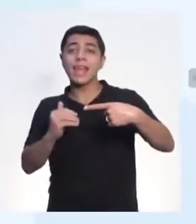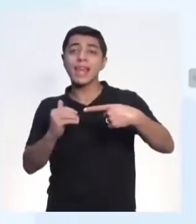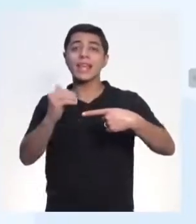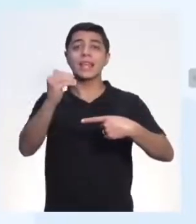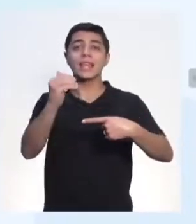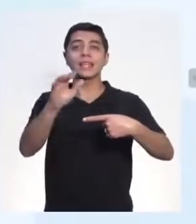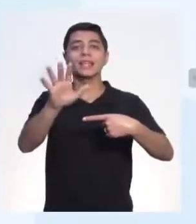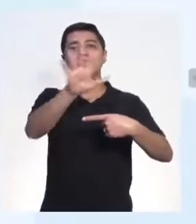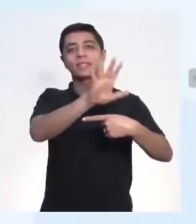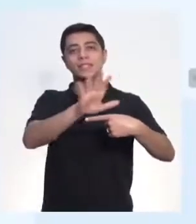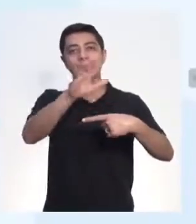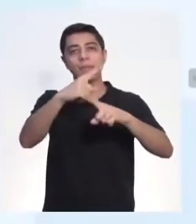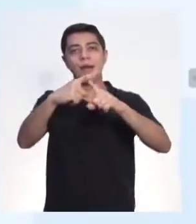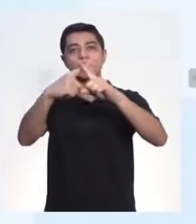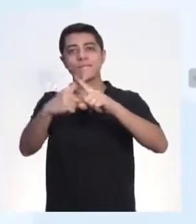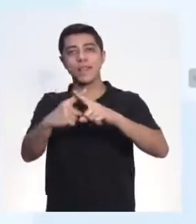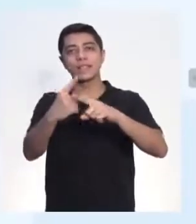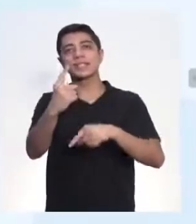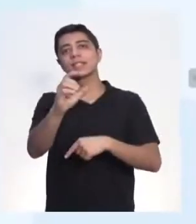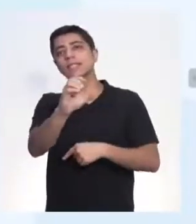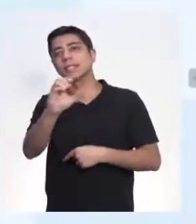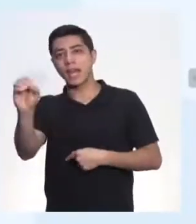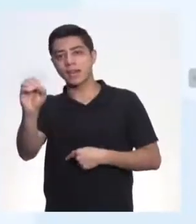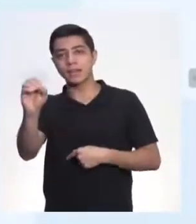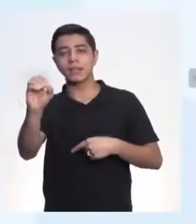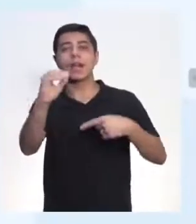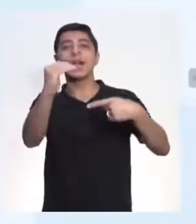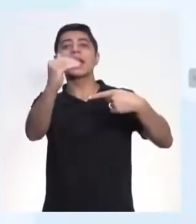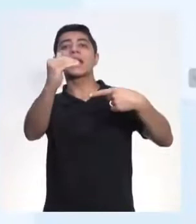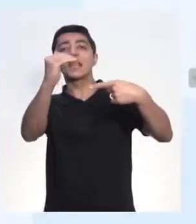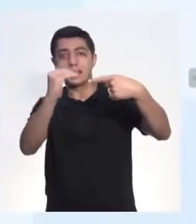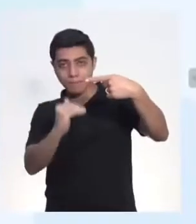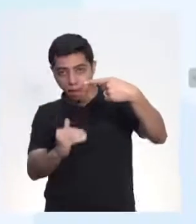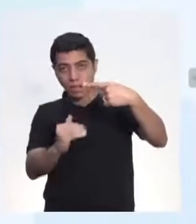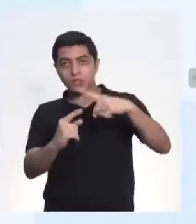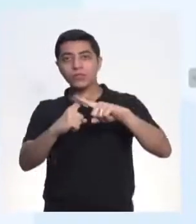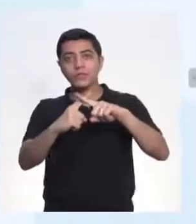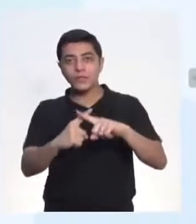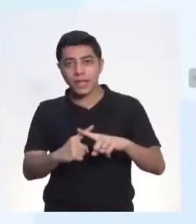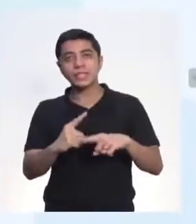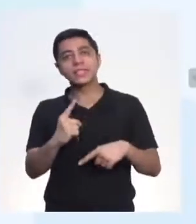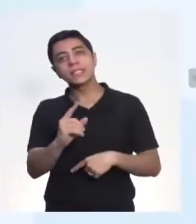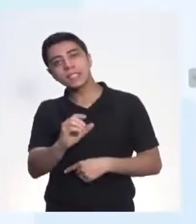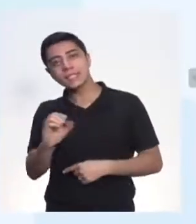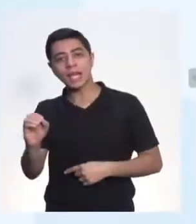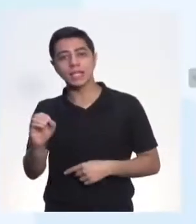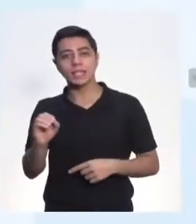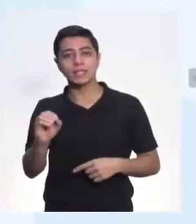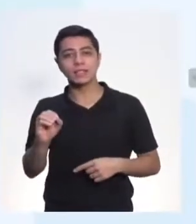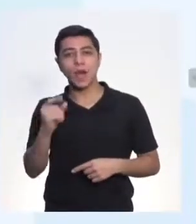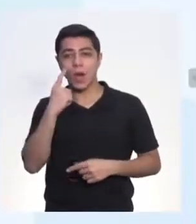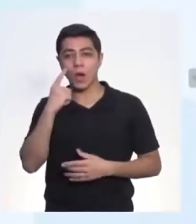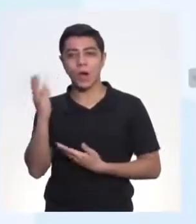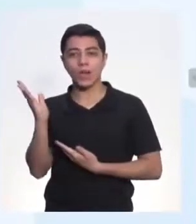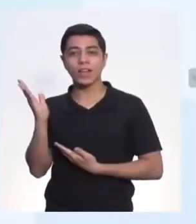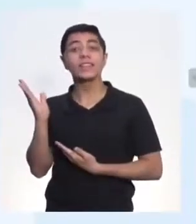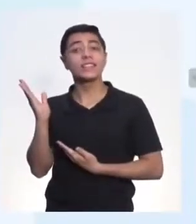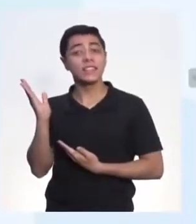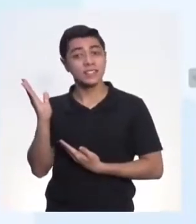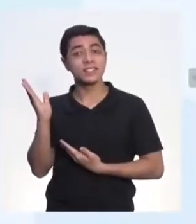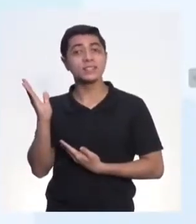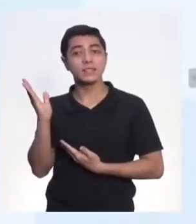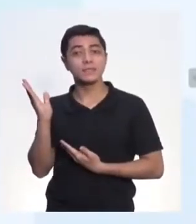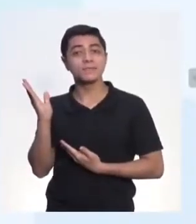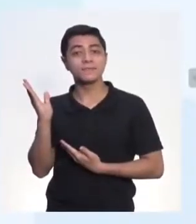também. Beleza. Então, se eu fizer isso daqui, ó. Isso, para achar uma fração equivalente, né? 0,24 vezes 100 dá